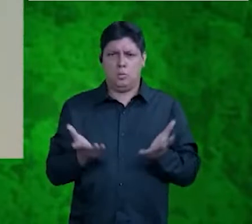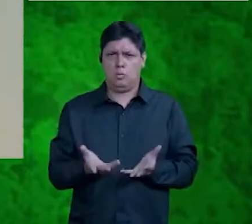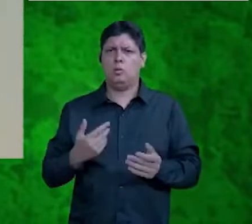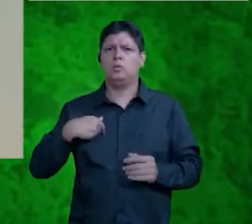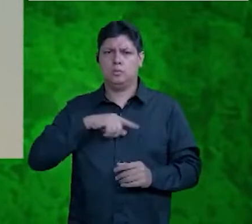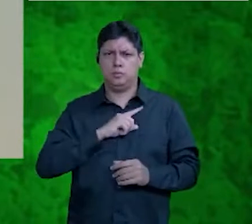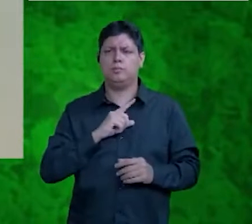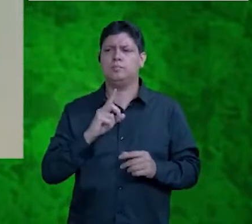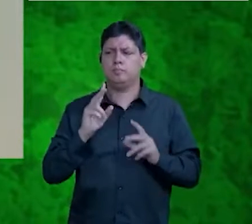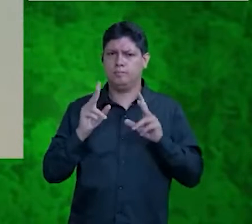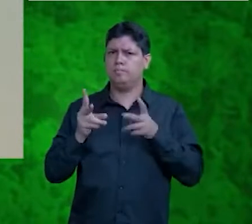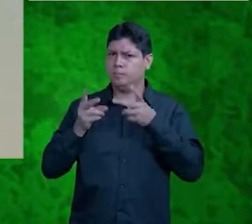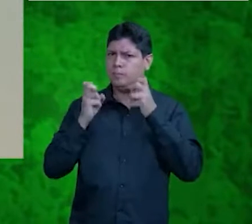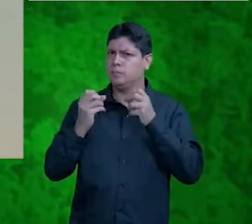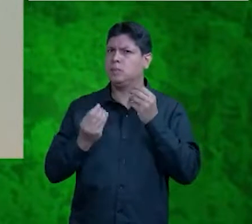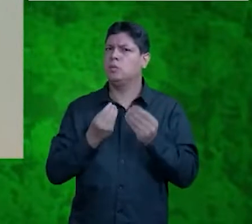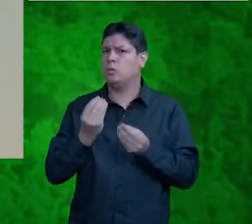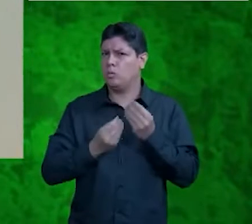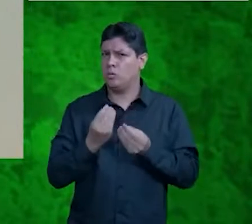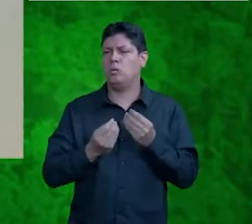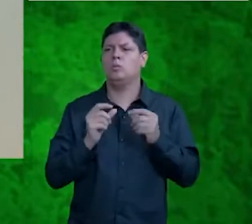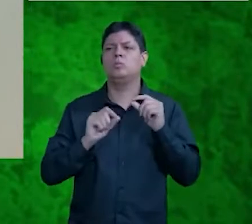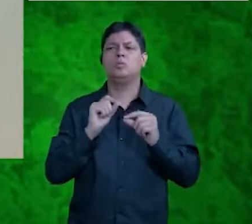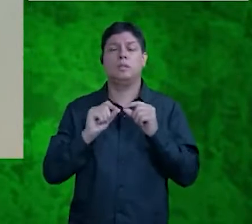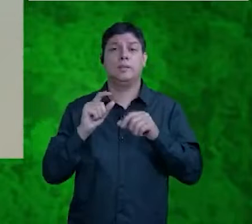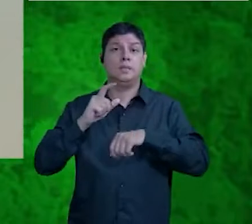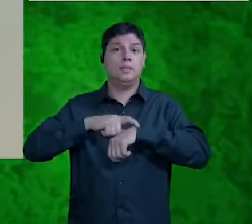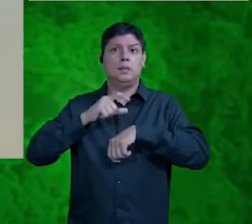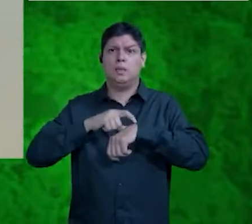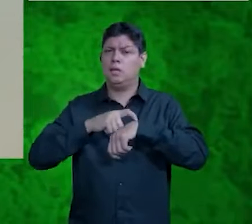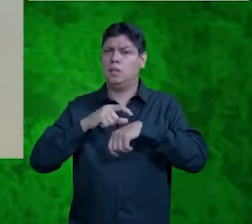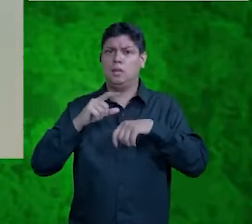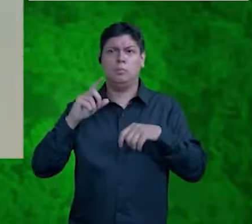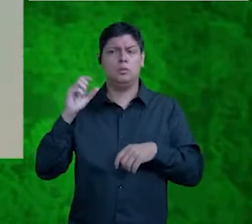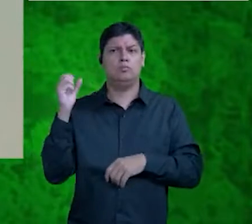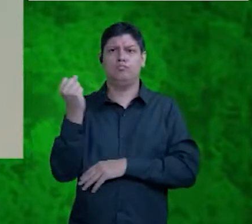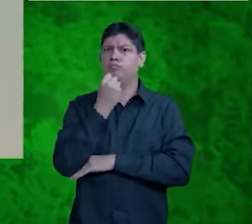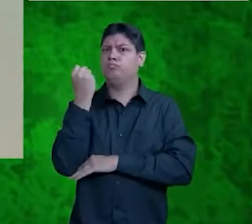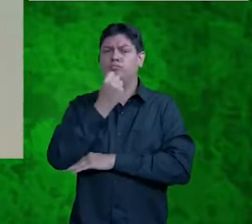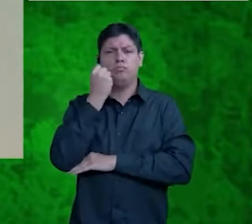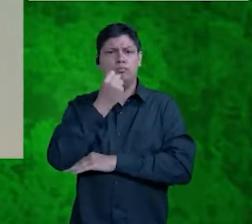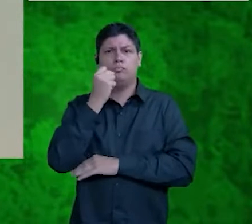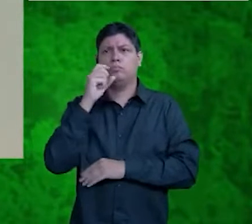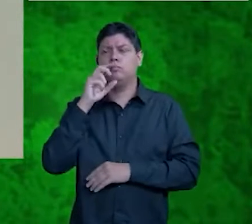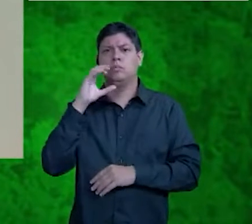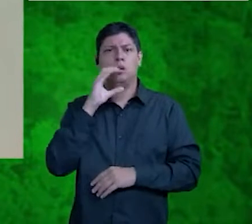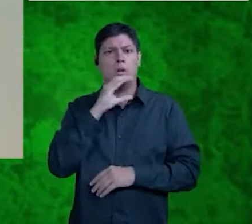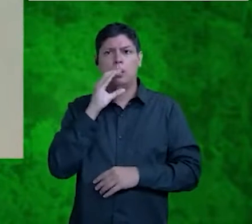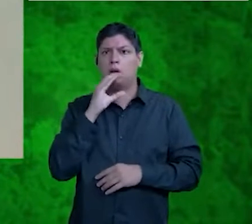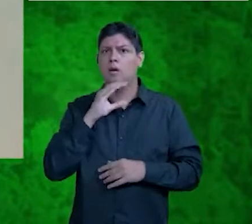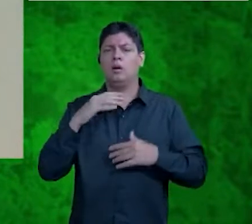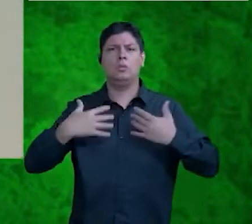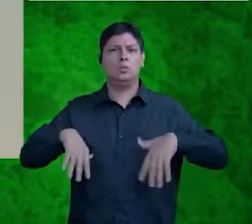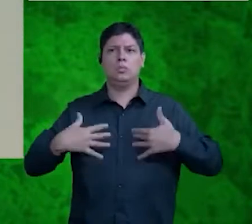um momento raro, do que é um momento de exceção, que foi o que vivemos no Brasil. Então, primeiro